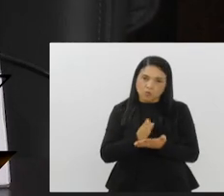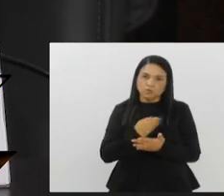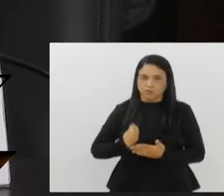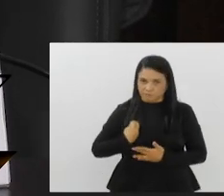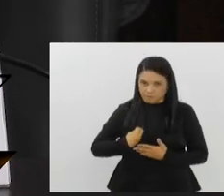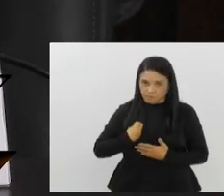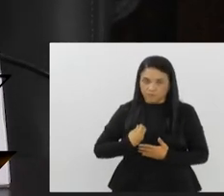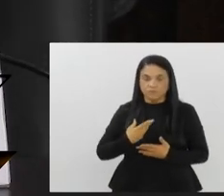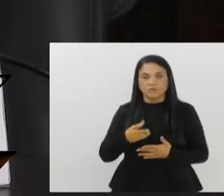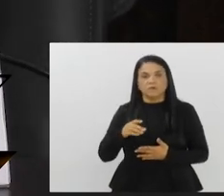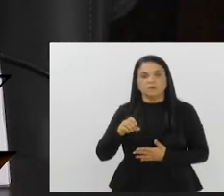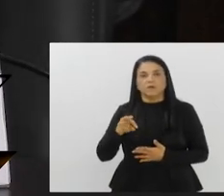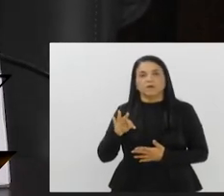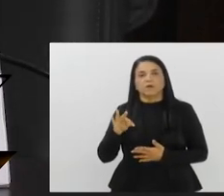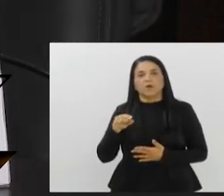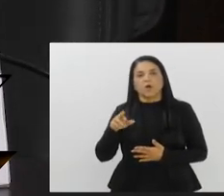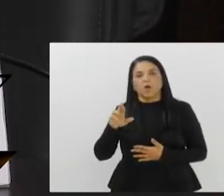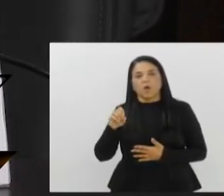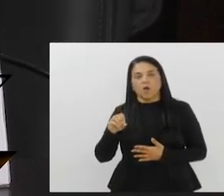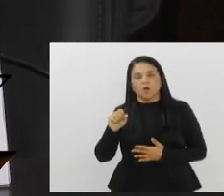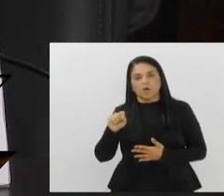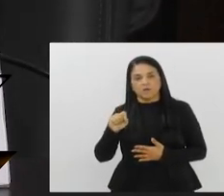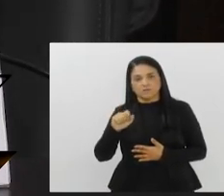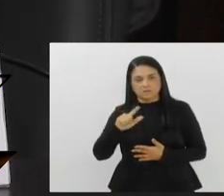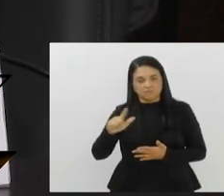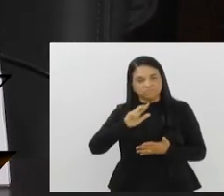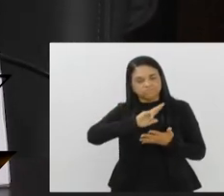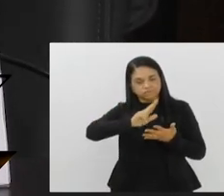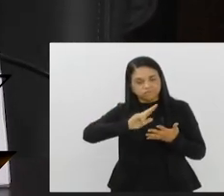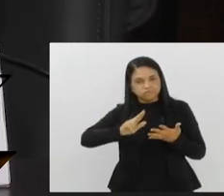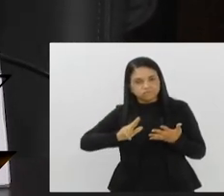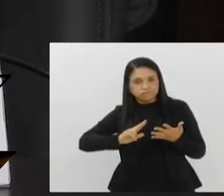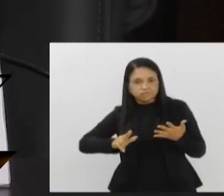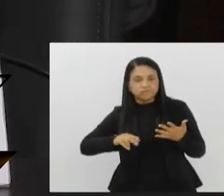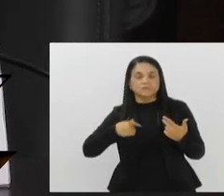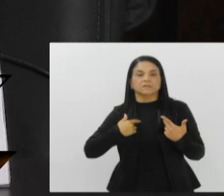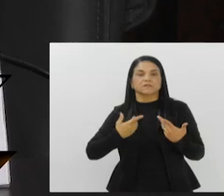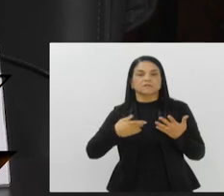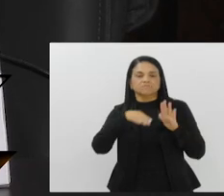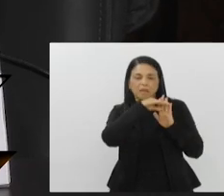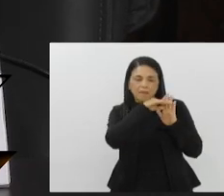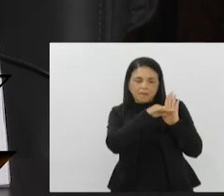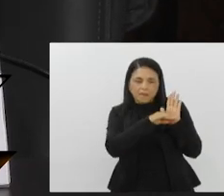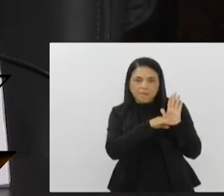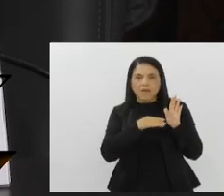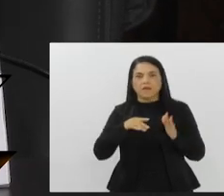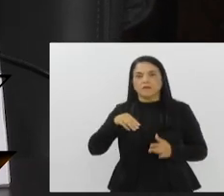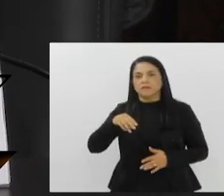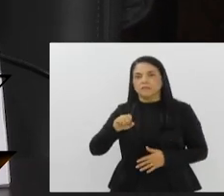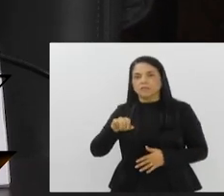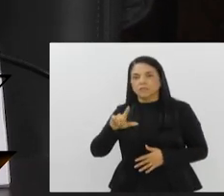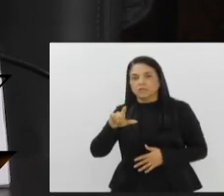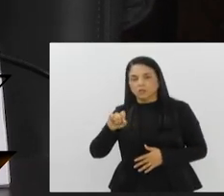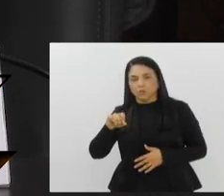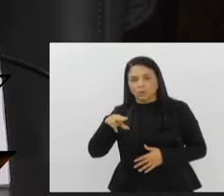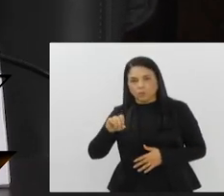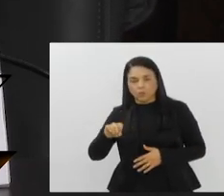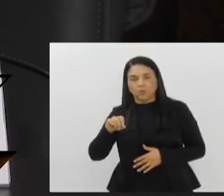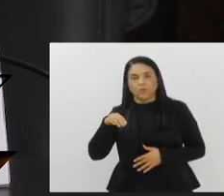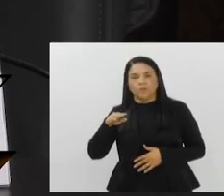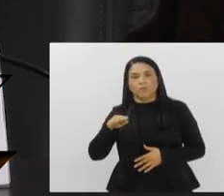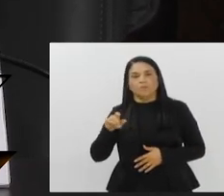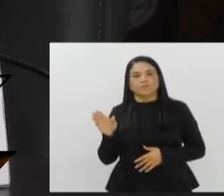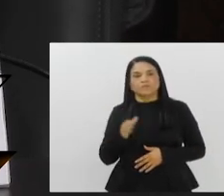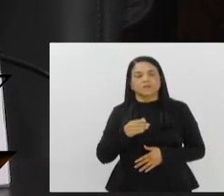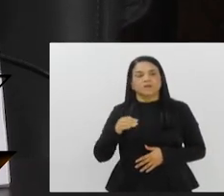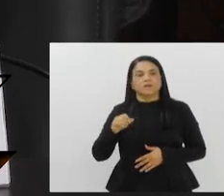linze Silva Rosa Cardoso da Cunha Nélio Machado Nilo Batista e Lídio Moura flores